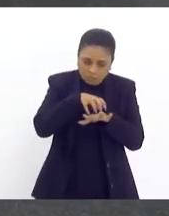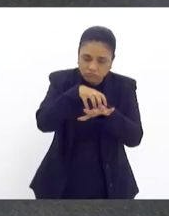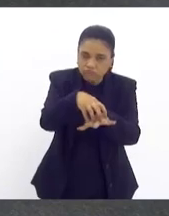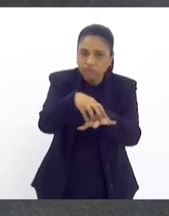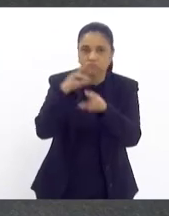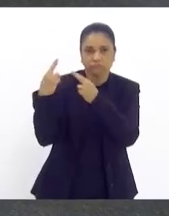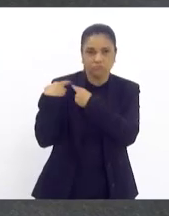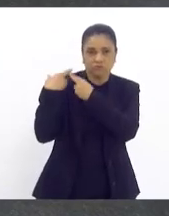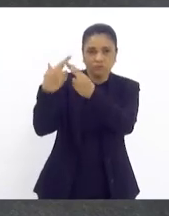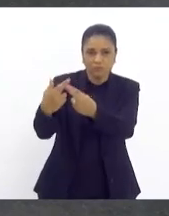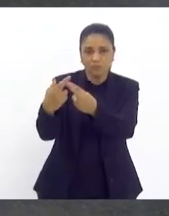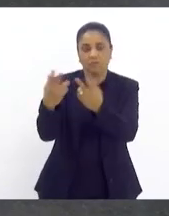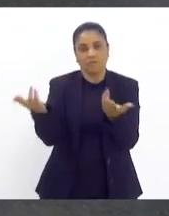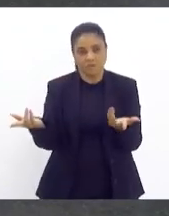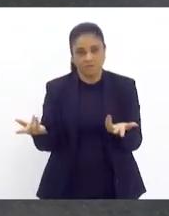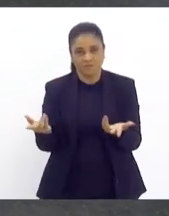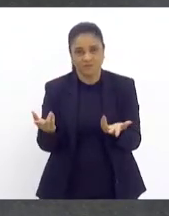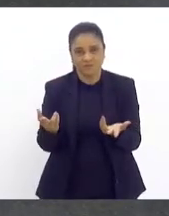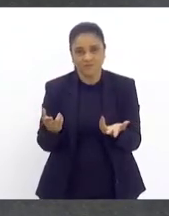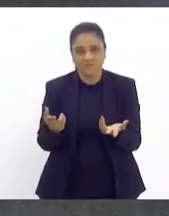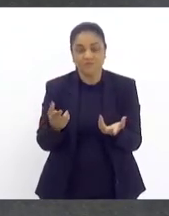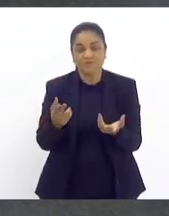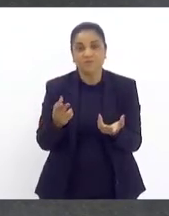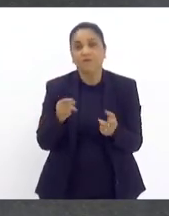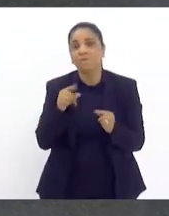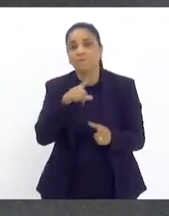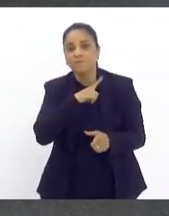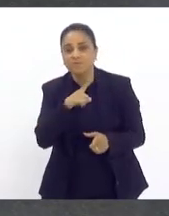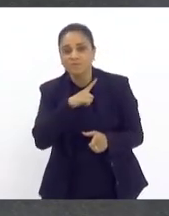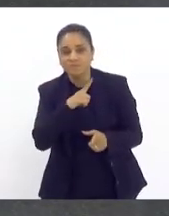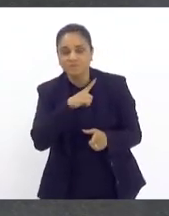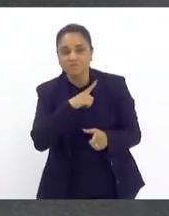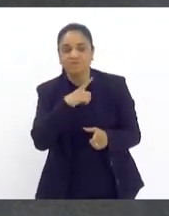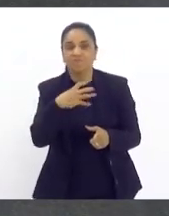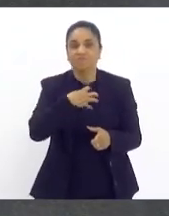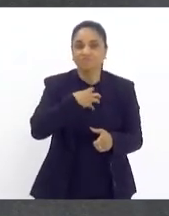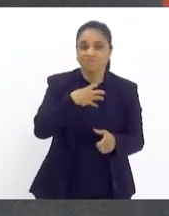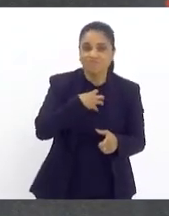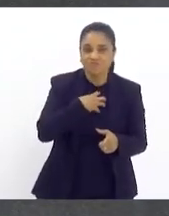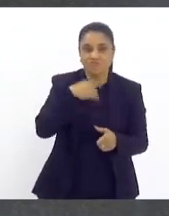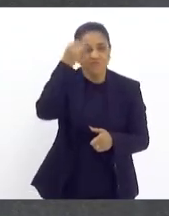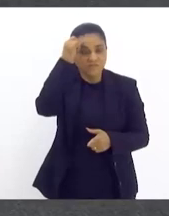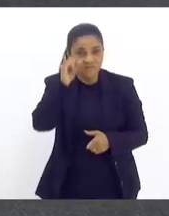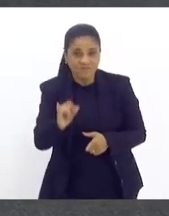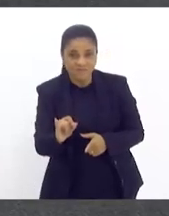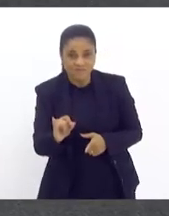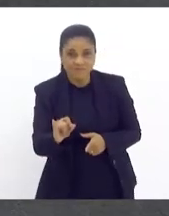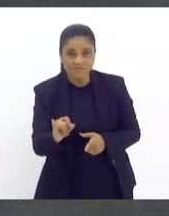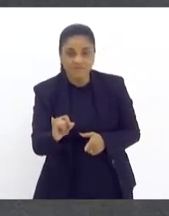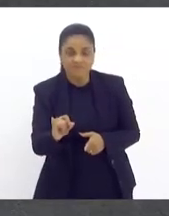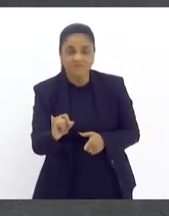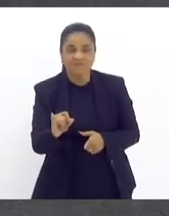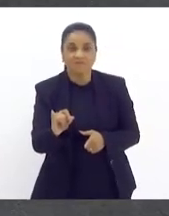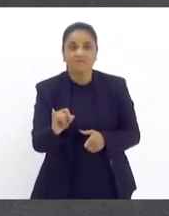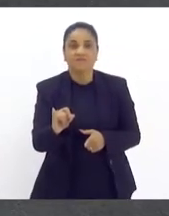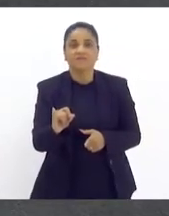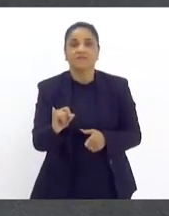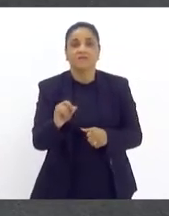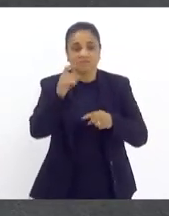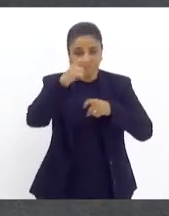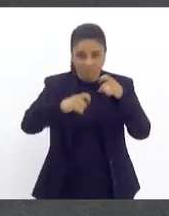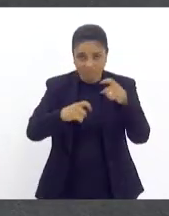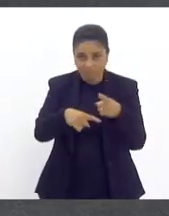privativo e para que tenha esforça um sentido da prevenção e que aqueles que forem